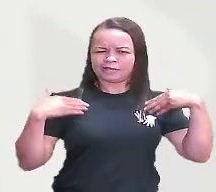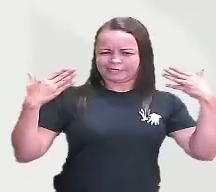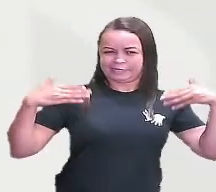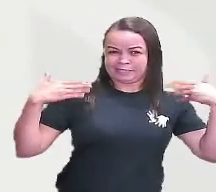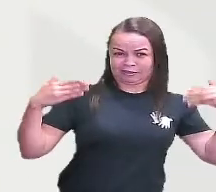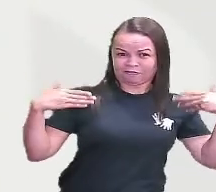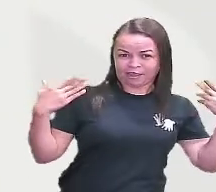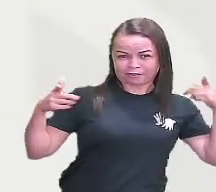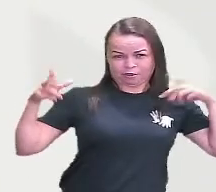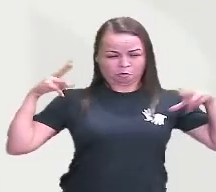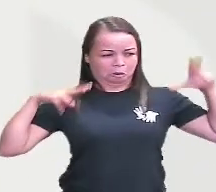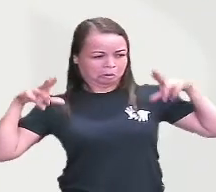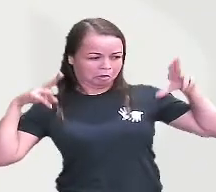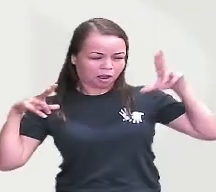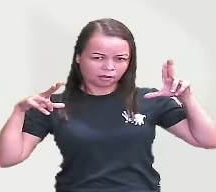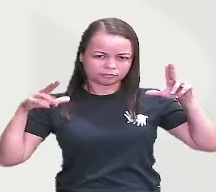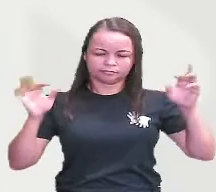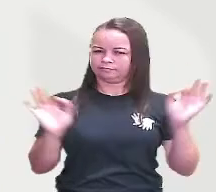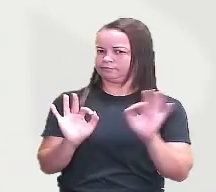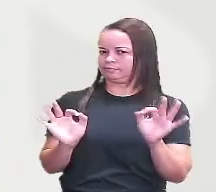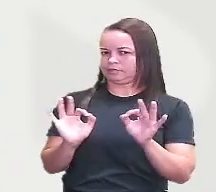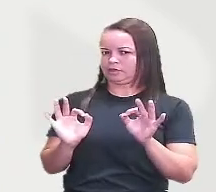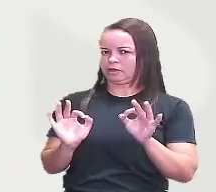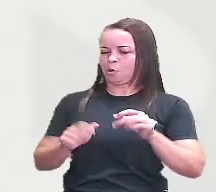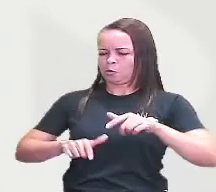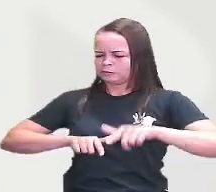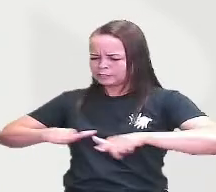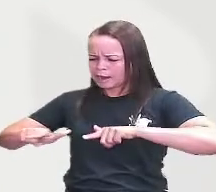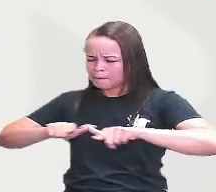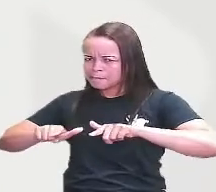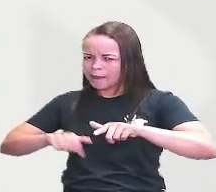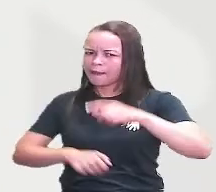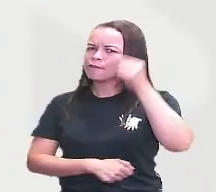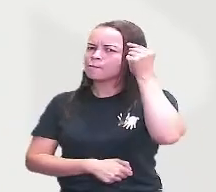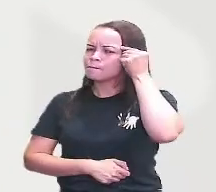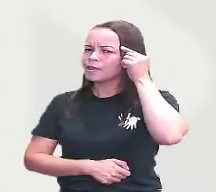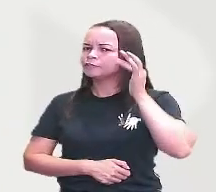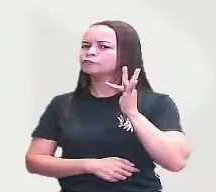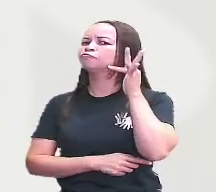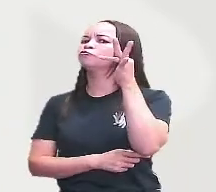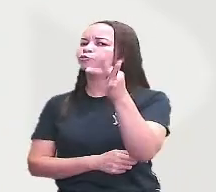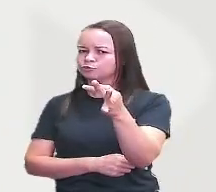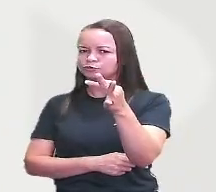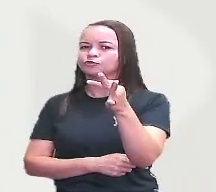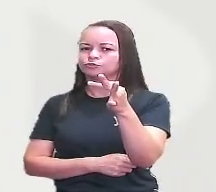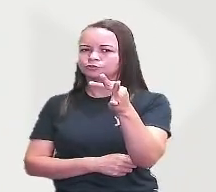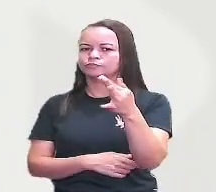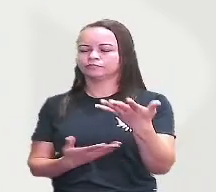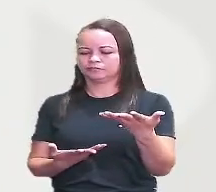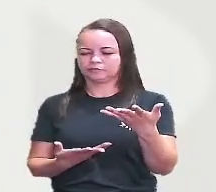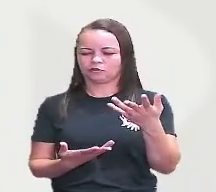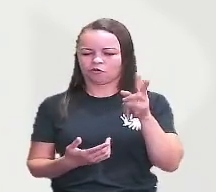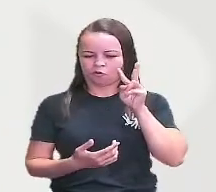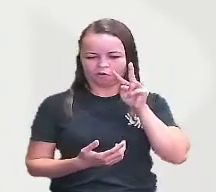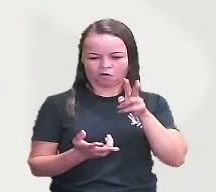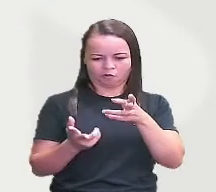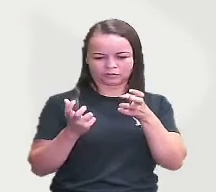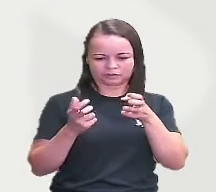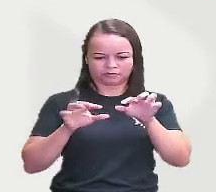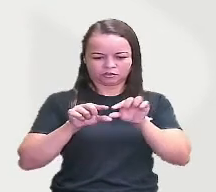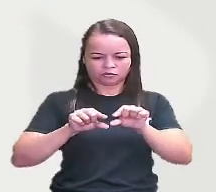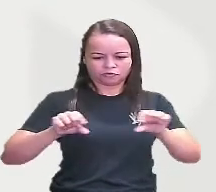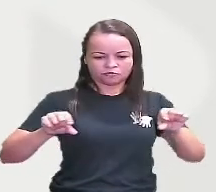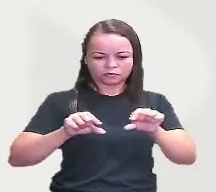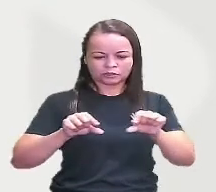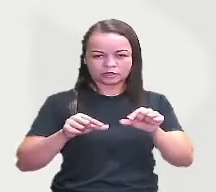tá? Trabalhe e pense no futuro. Olha aí, tá vendo? A parte que eu estou lendo no final